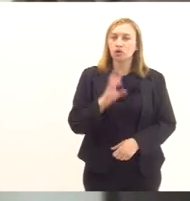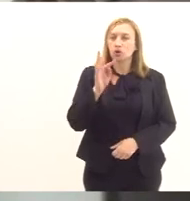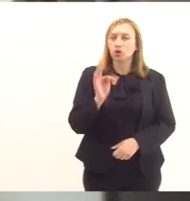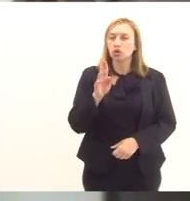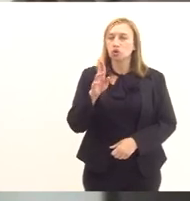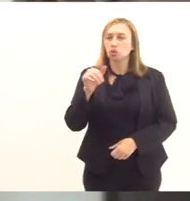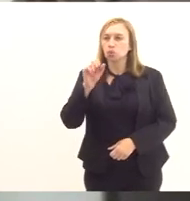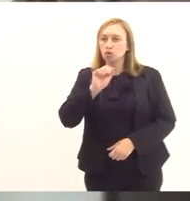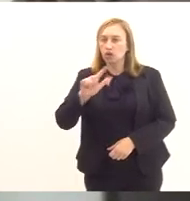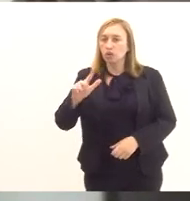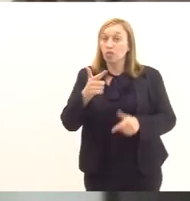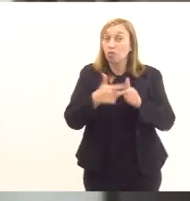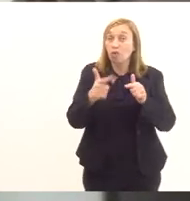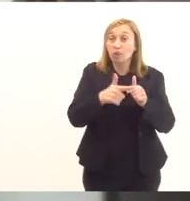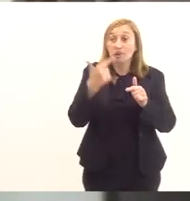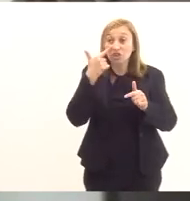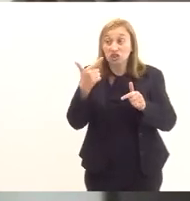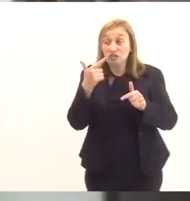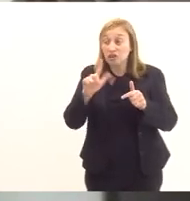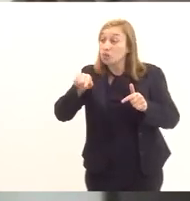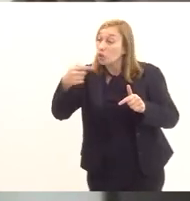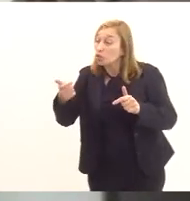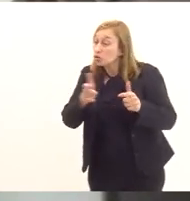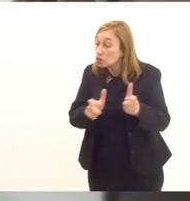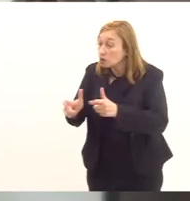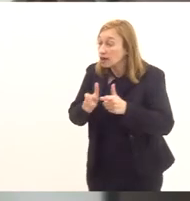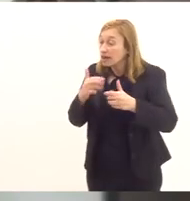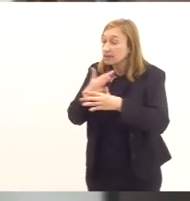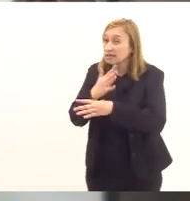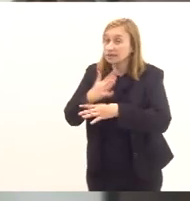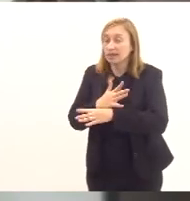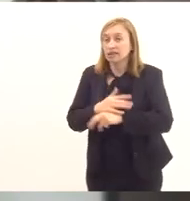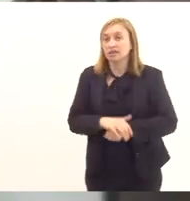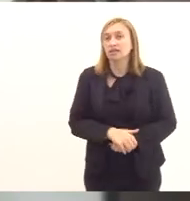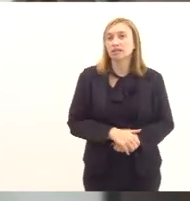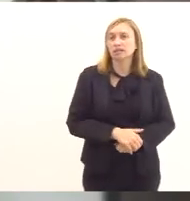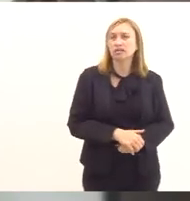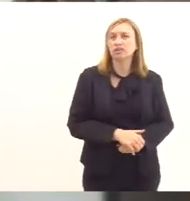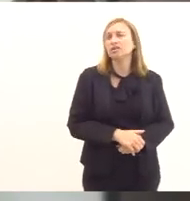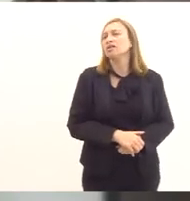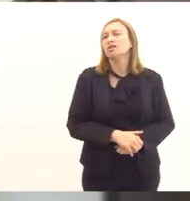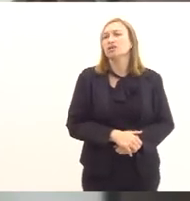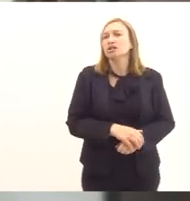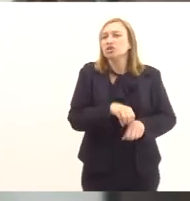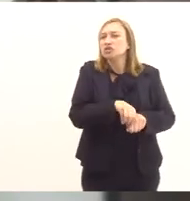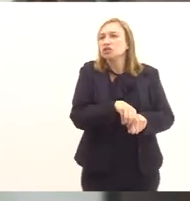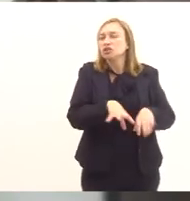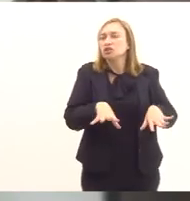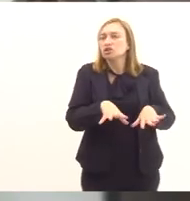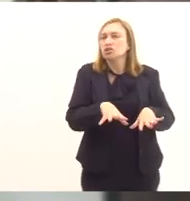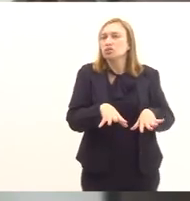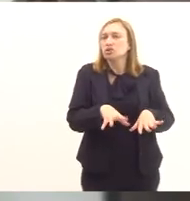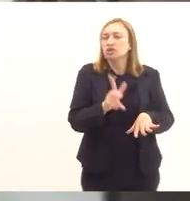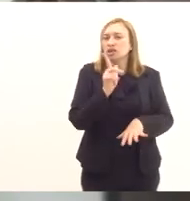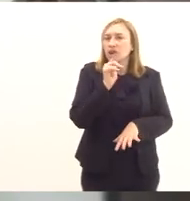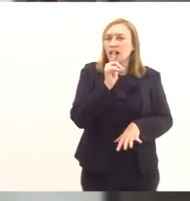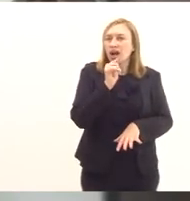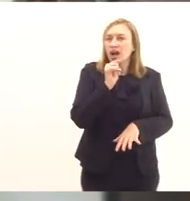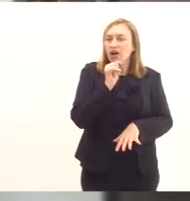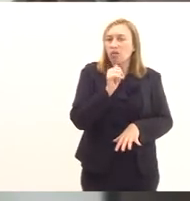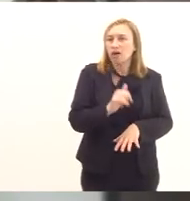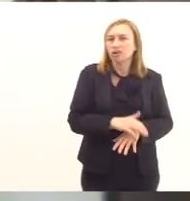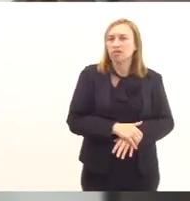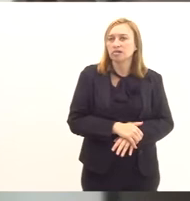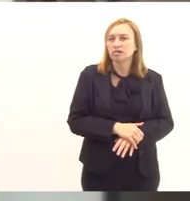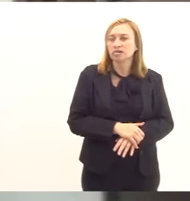túnel extravasor um problema que a gente assiste em outros pontos da cidade a distribuição de de água é